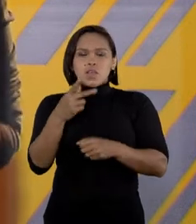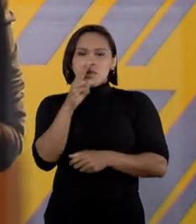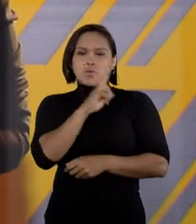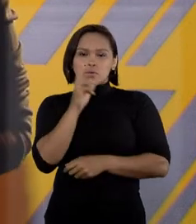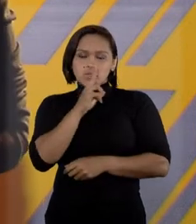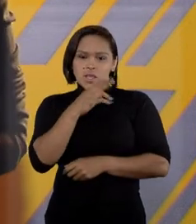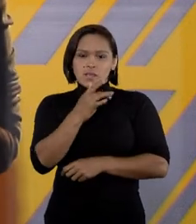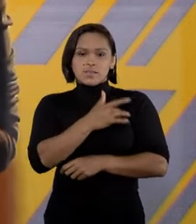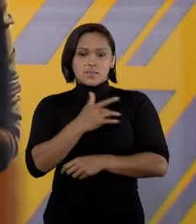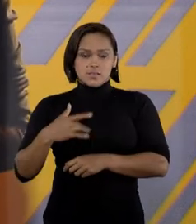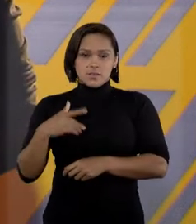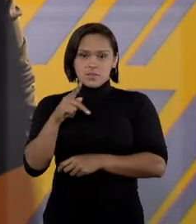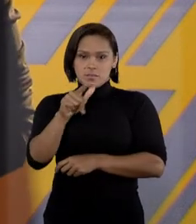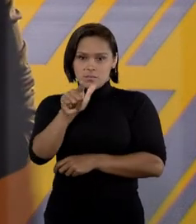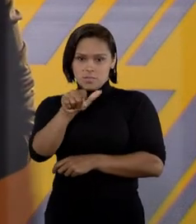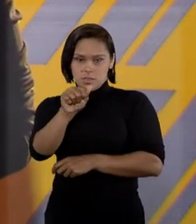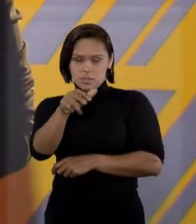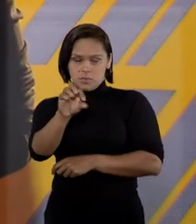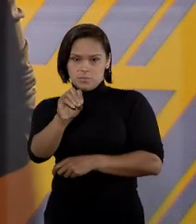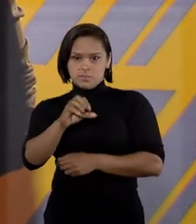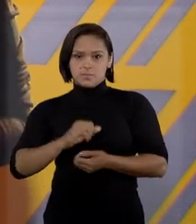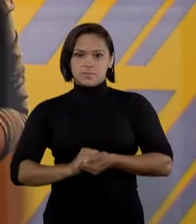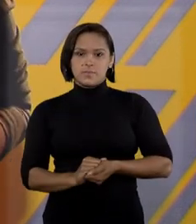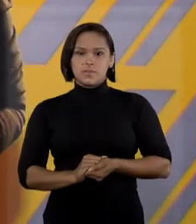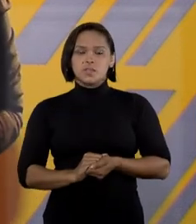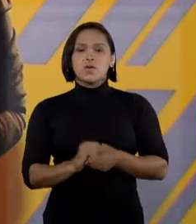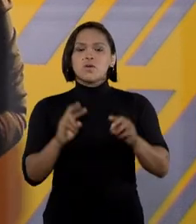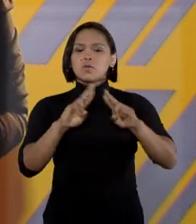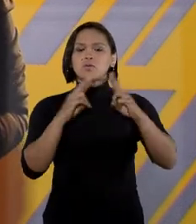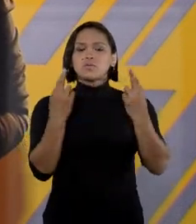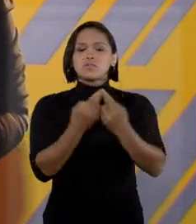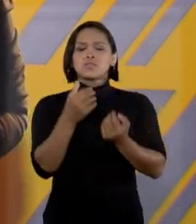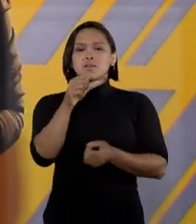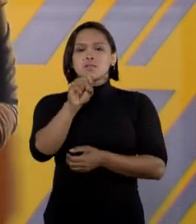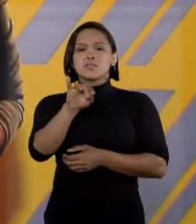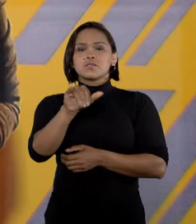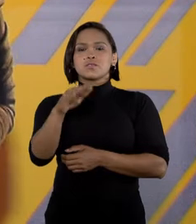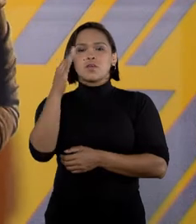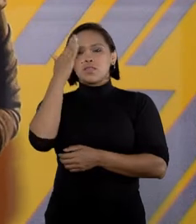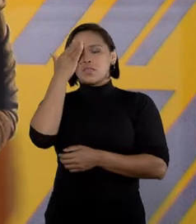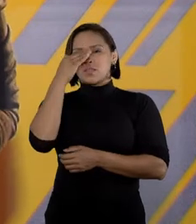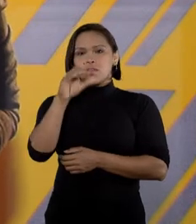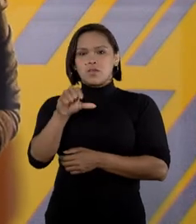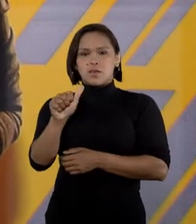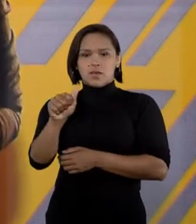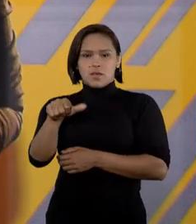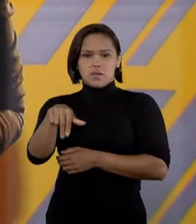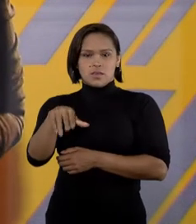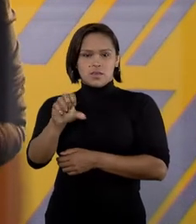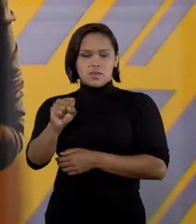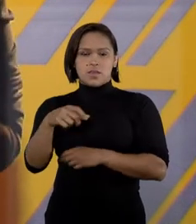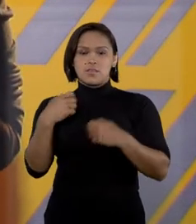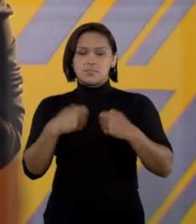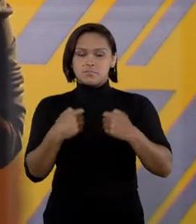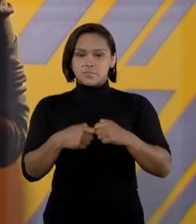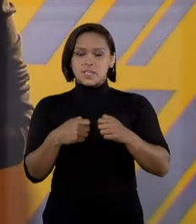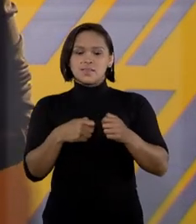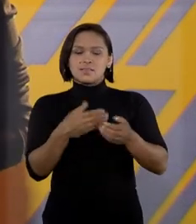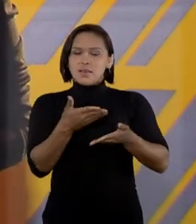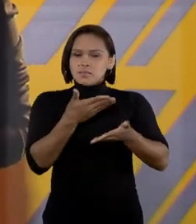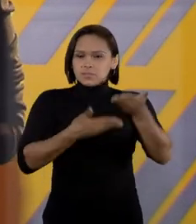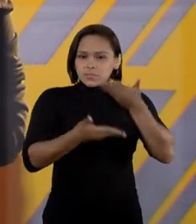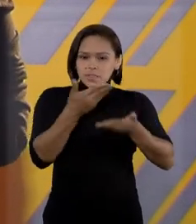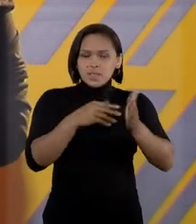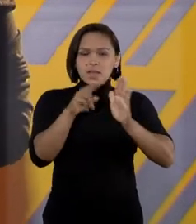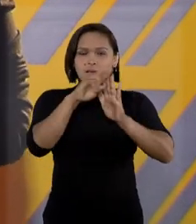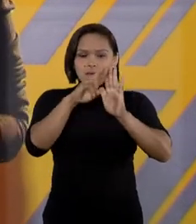urgências e emergências pelos planos de saúde. O colegiado do STJ entendeu que a ANS deve atuar em ações que discutam normas